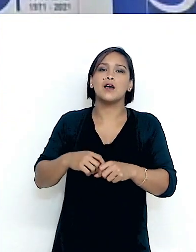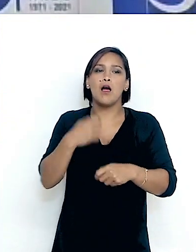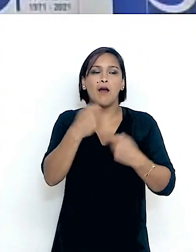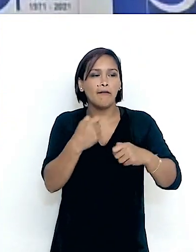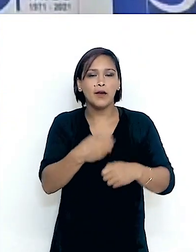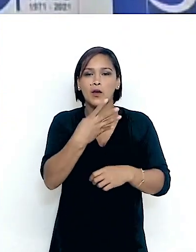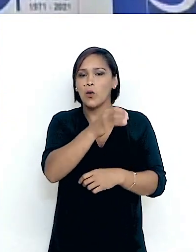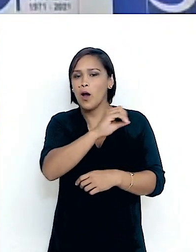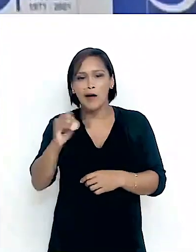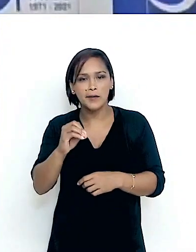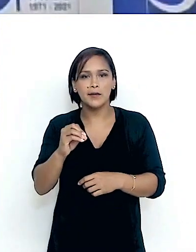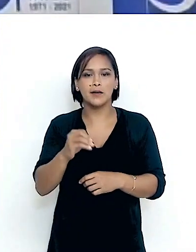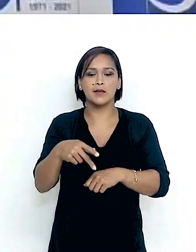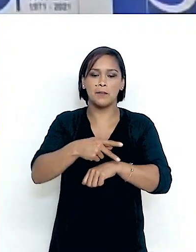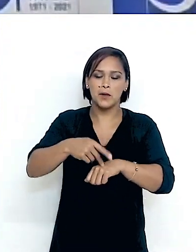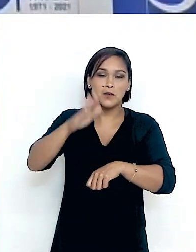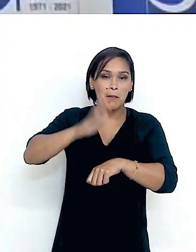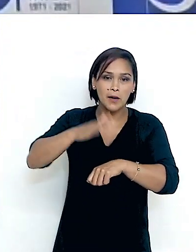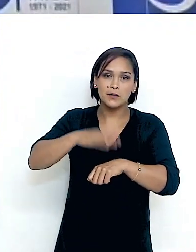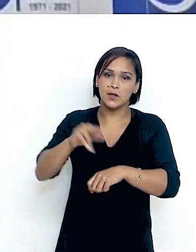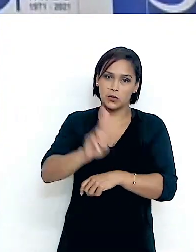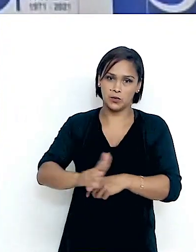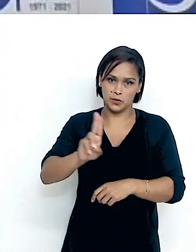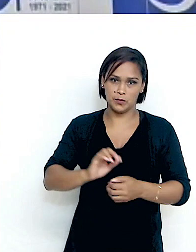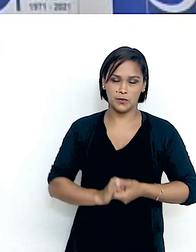países que usam tanto ou mais do que nós, mundo afora.